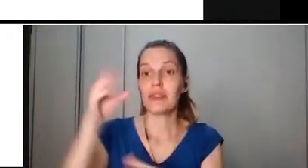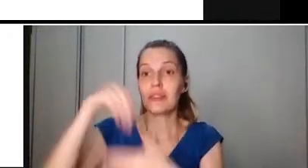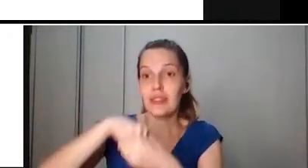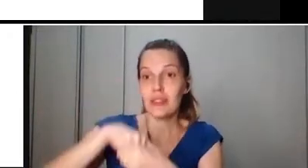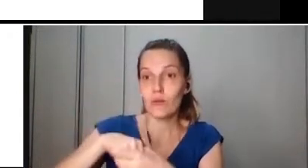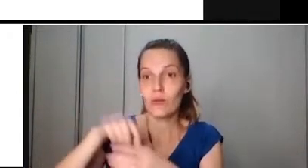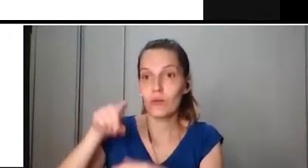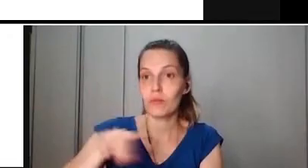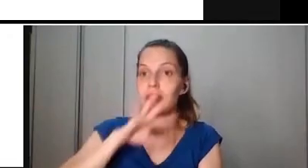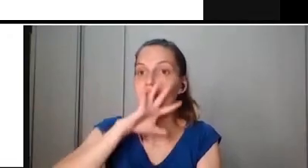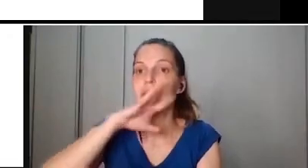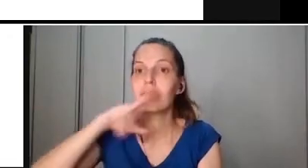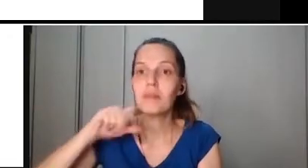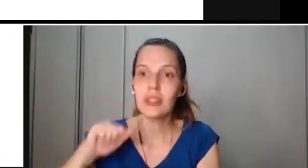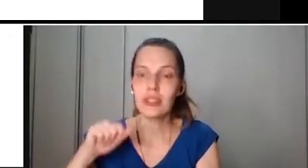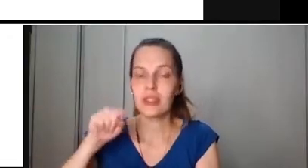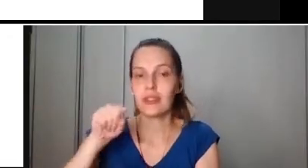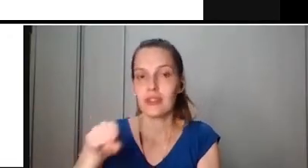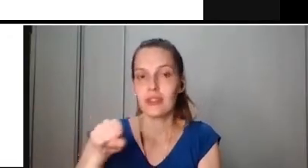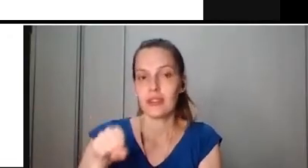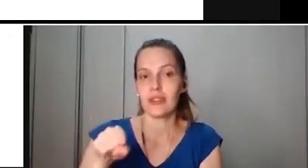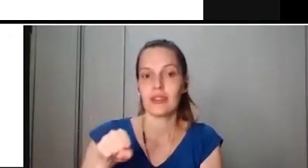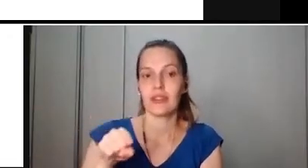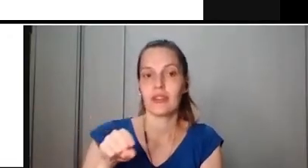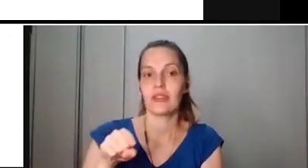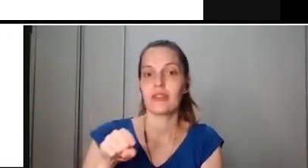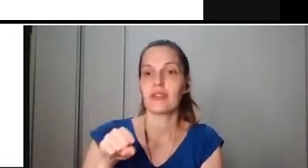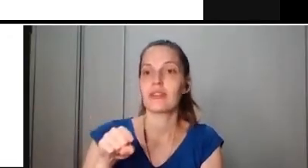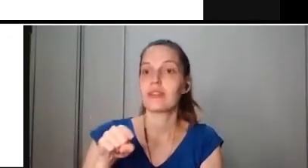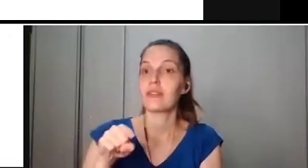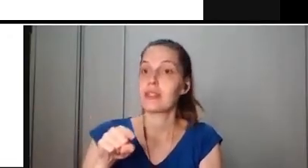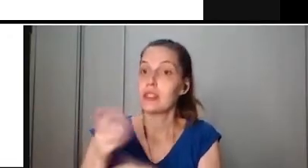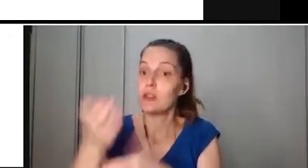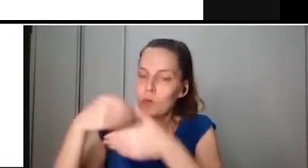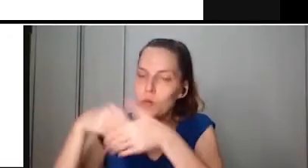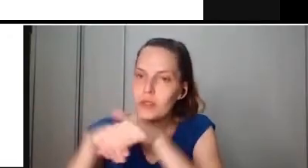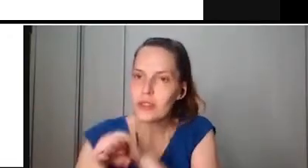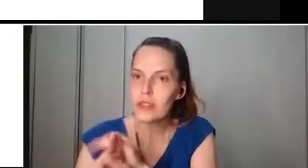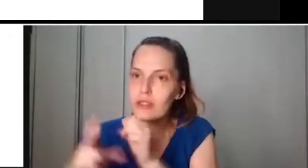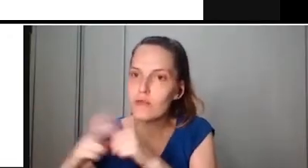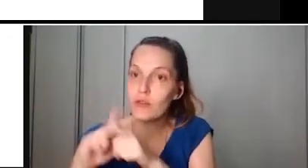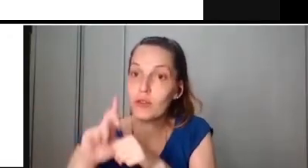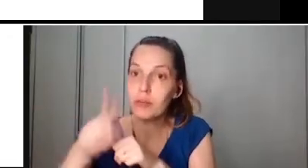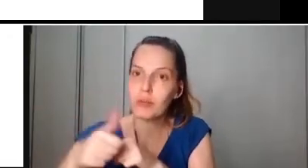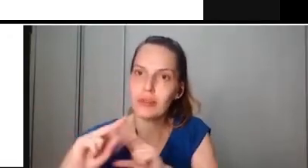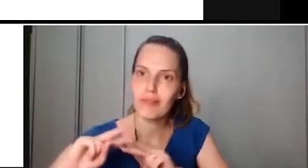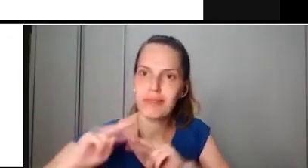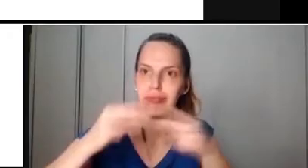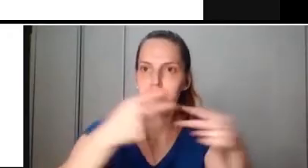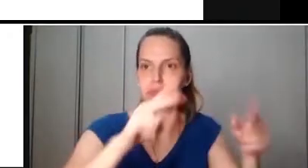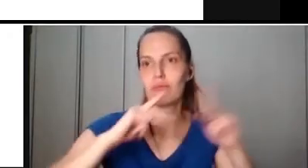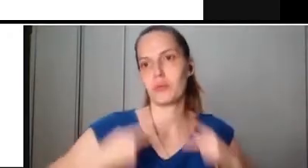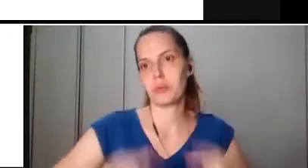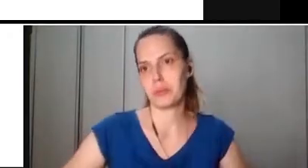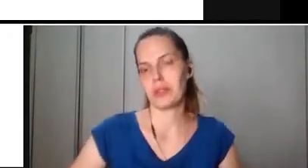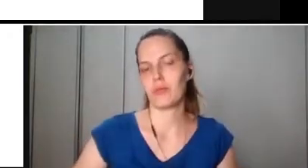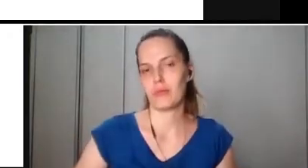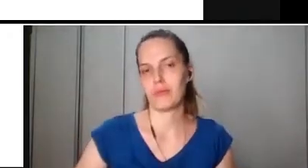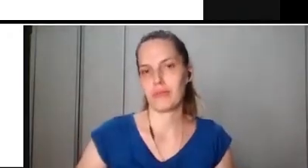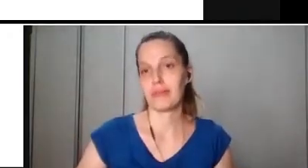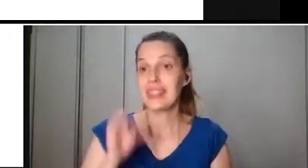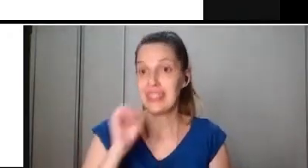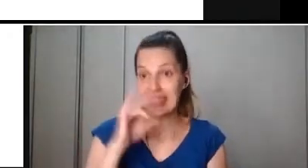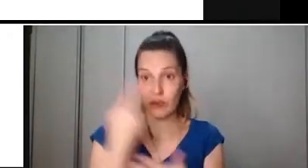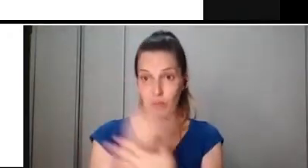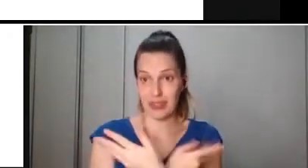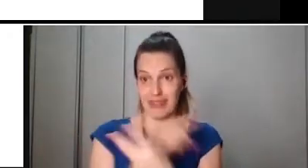reservatórios para reintrodução na espécie humana. Então, isso aqui levaria, possivelmente, à erradicação do vírus, o